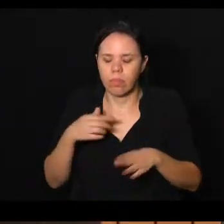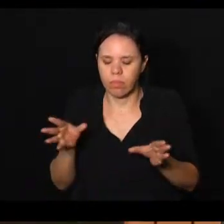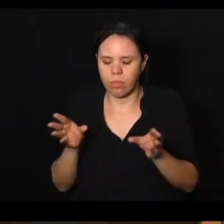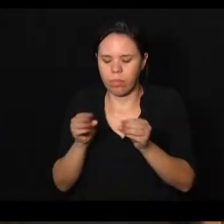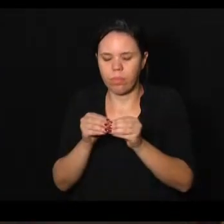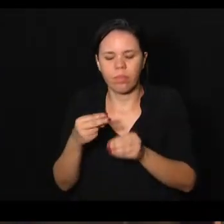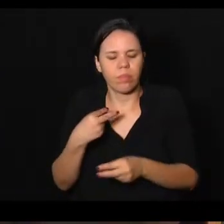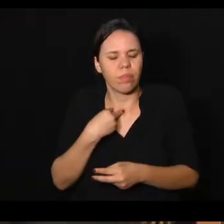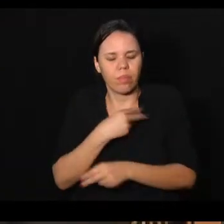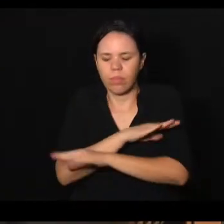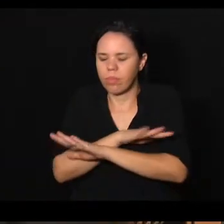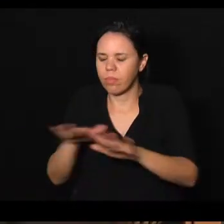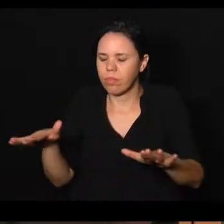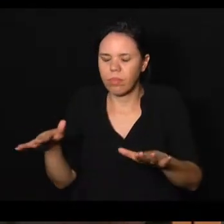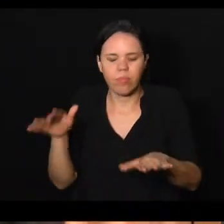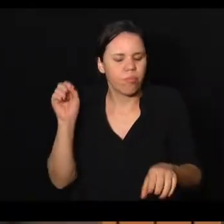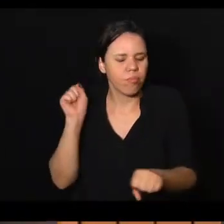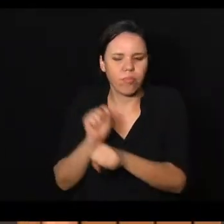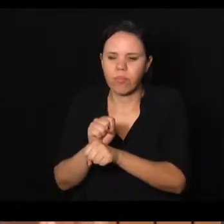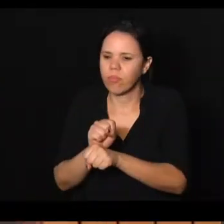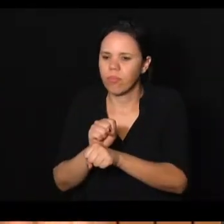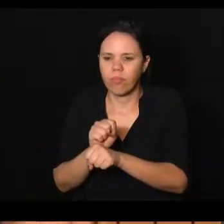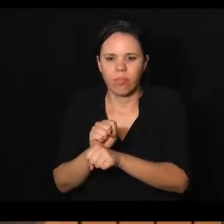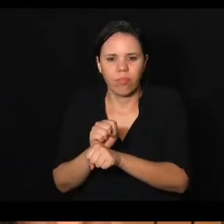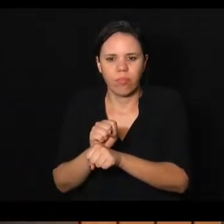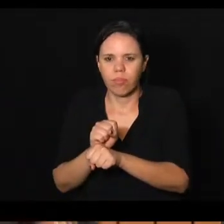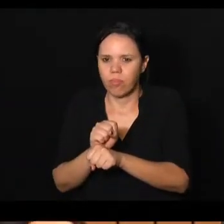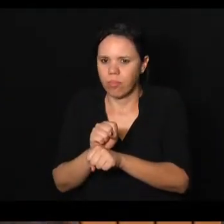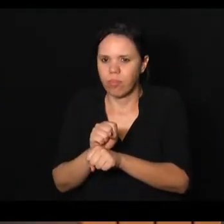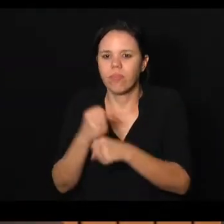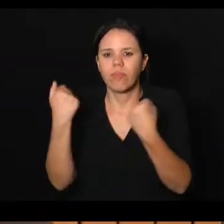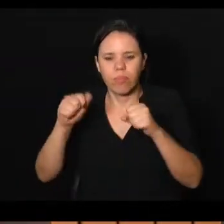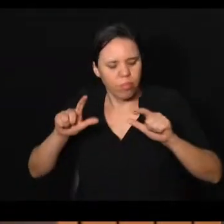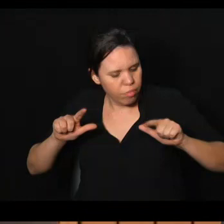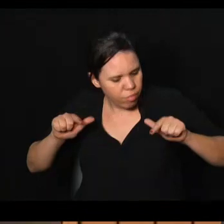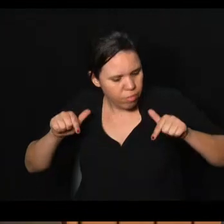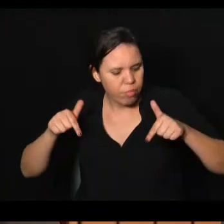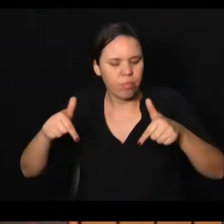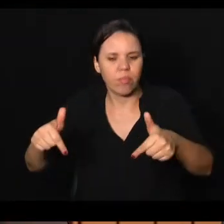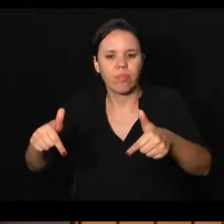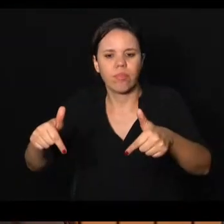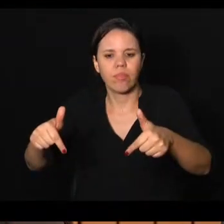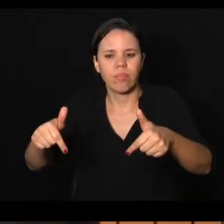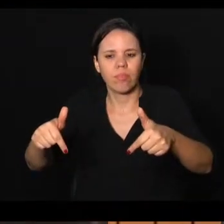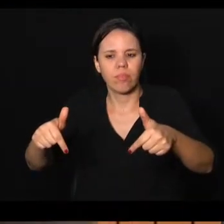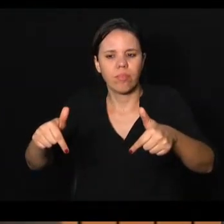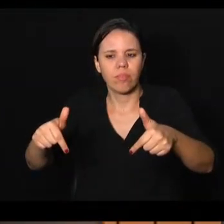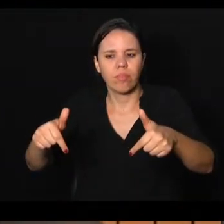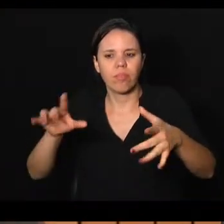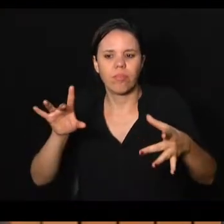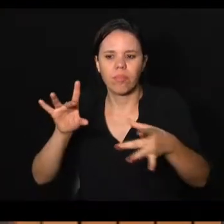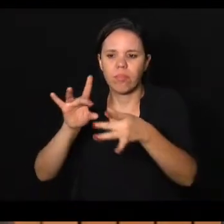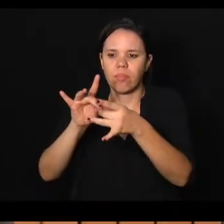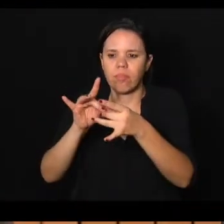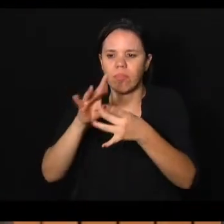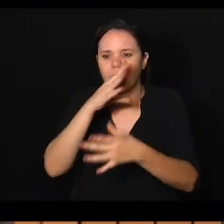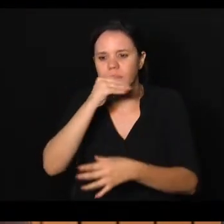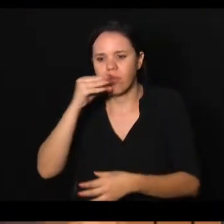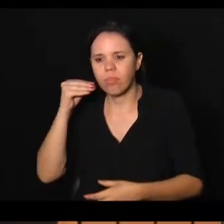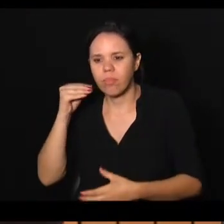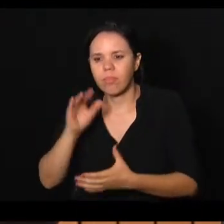não dá mais para a gente esperar. Essa nação tem que se levantar num verdadeiro pacto pelas crianças e pelos